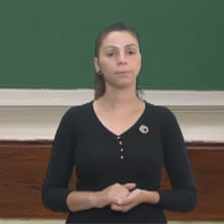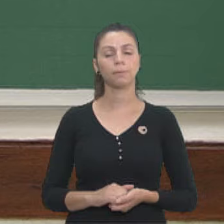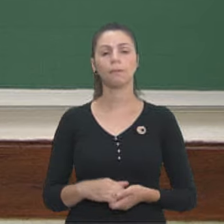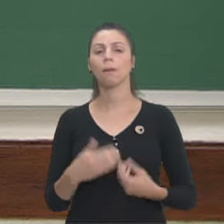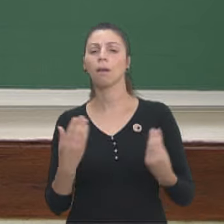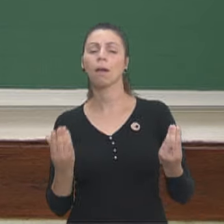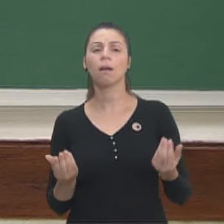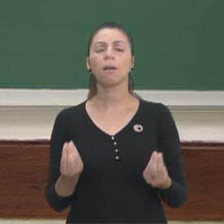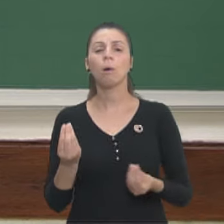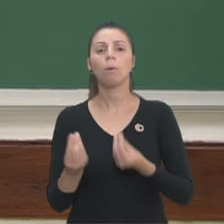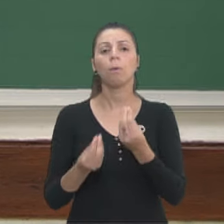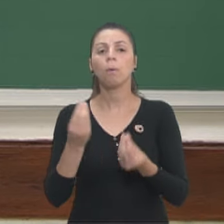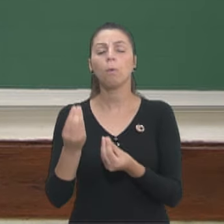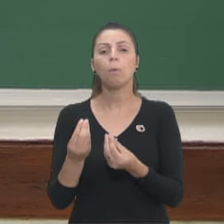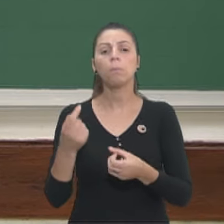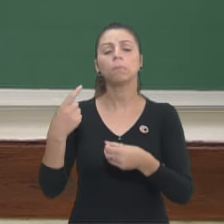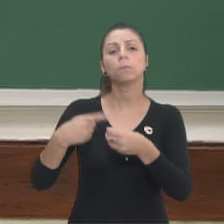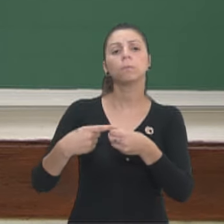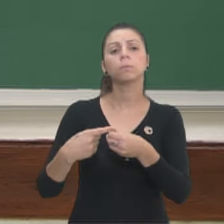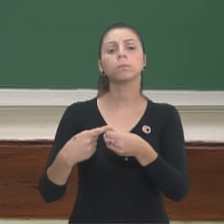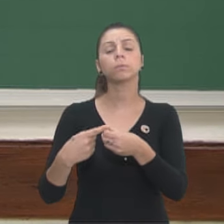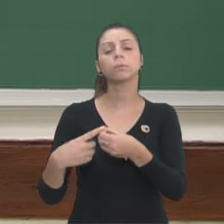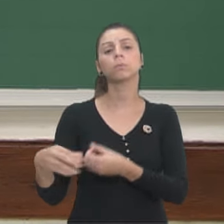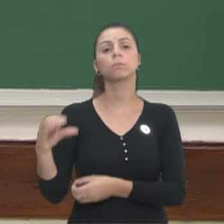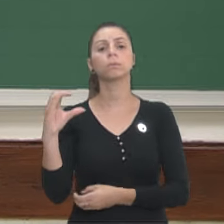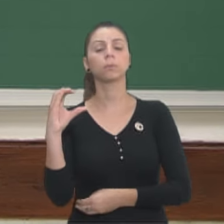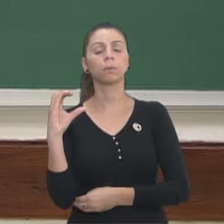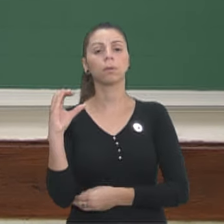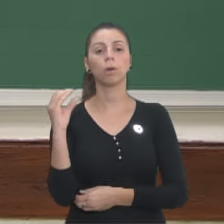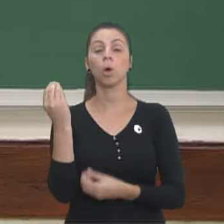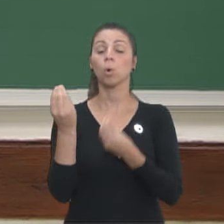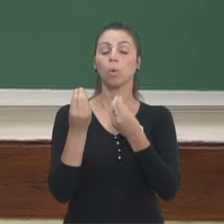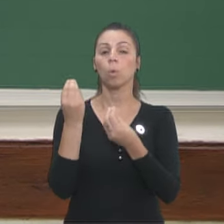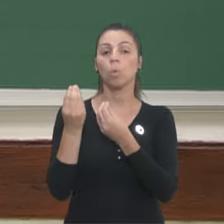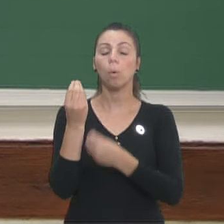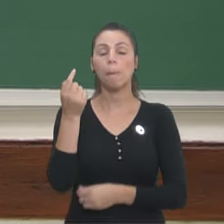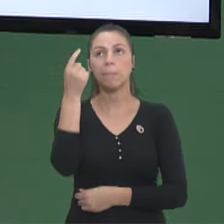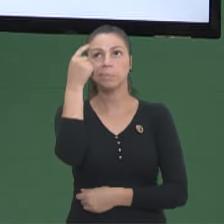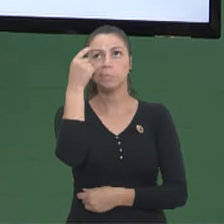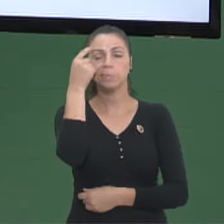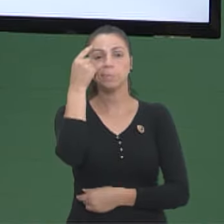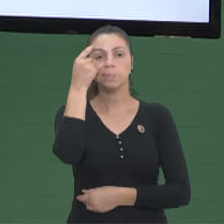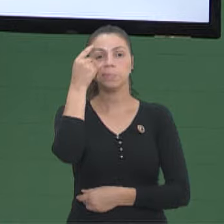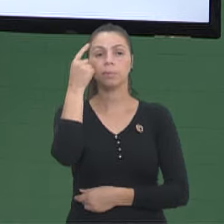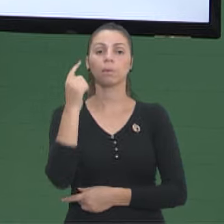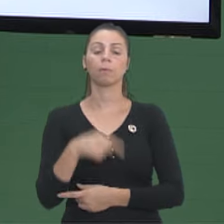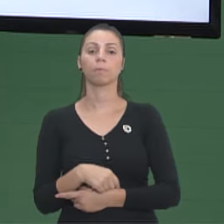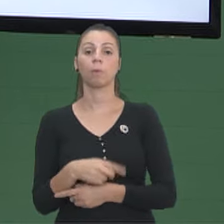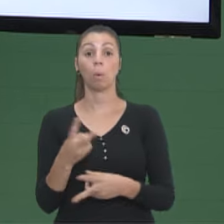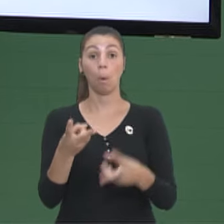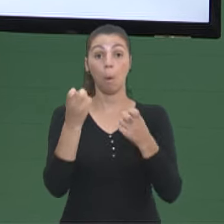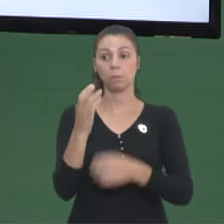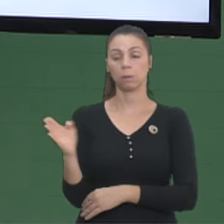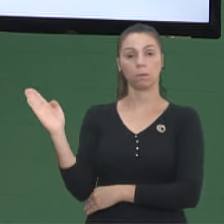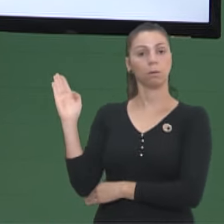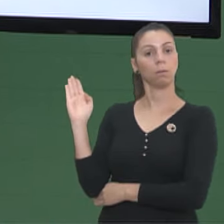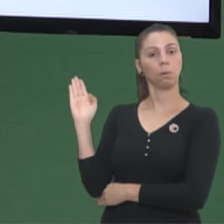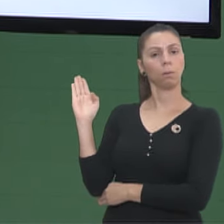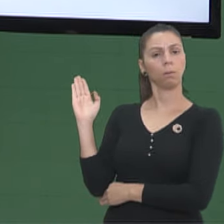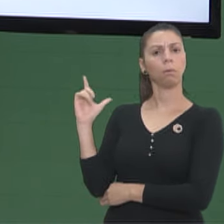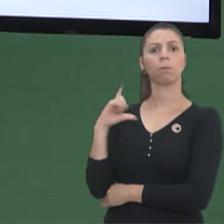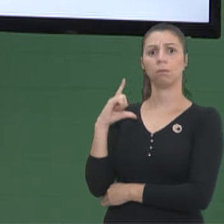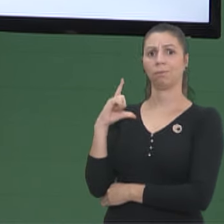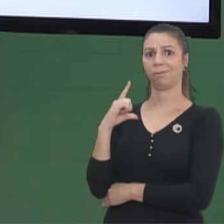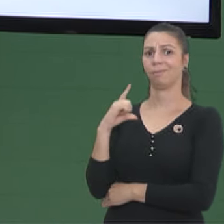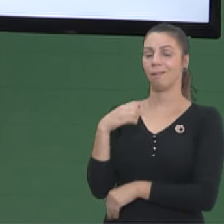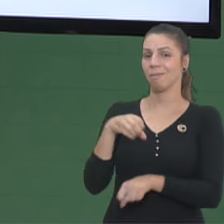E como ficaria na cidade C? Como é que a gente pode pensar para a cidade C? Observa aqui a tela, ó. Tem uma dica